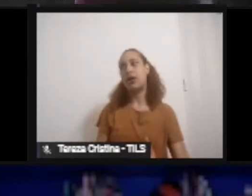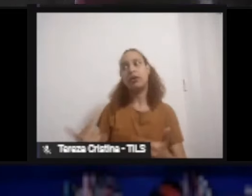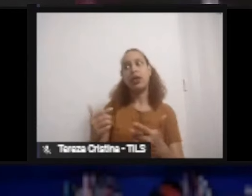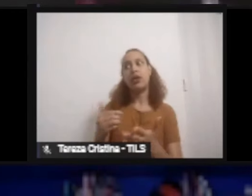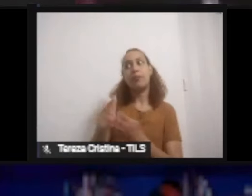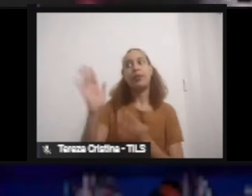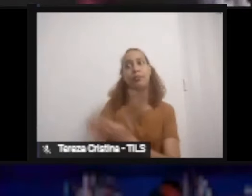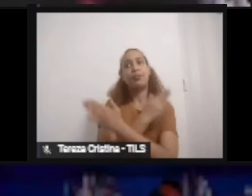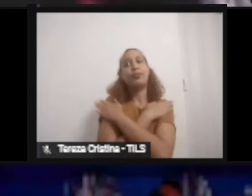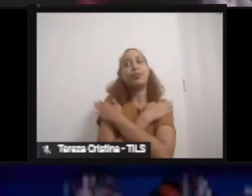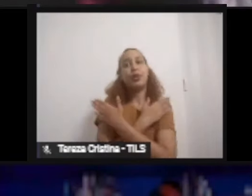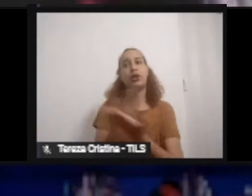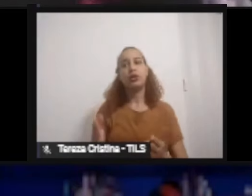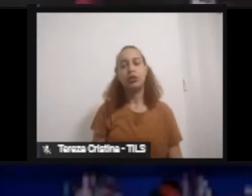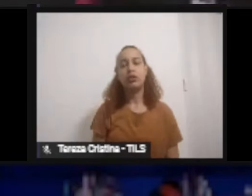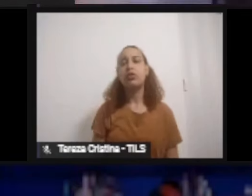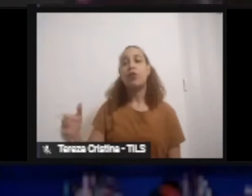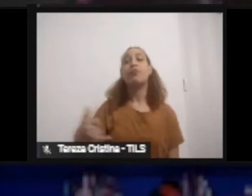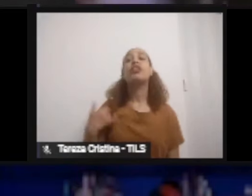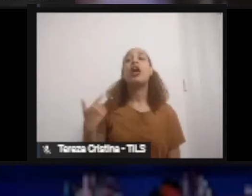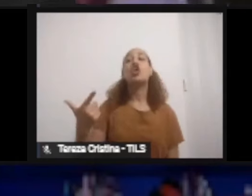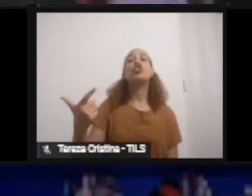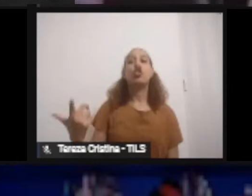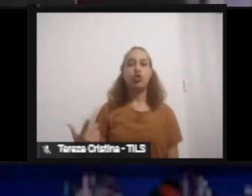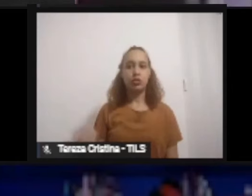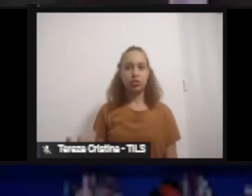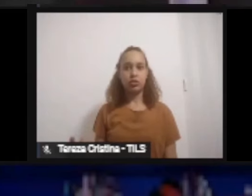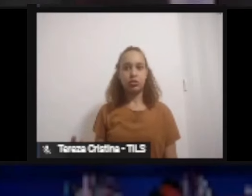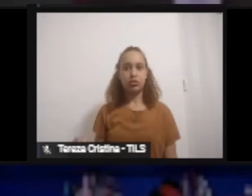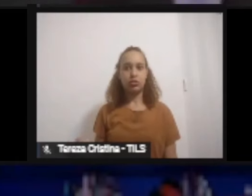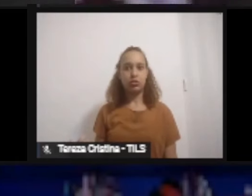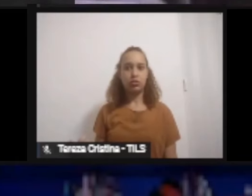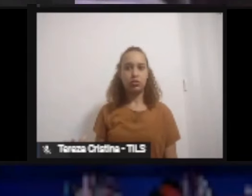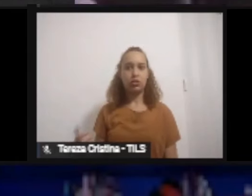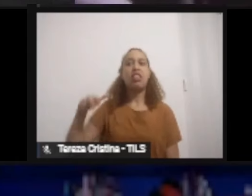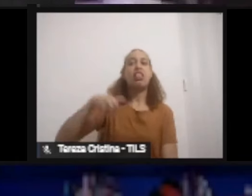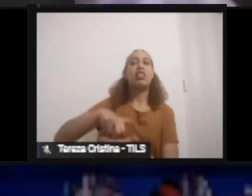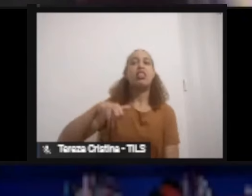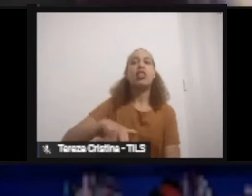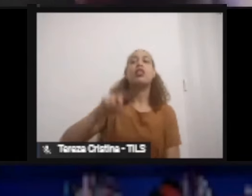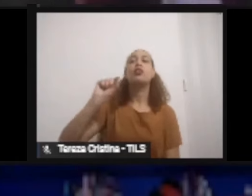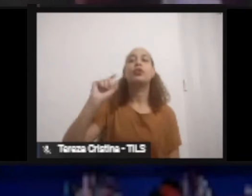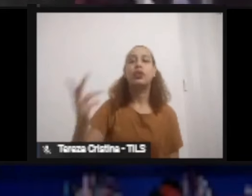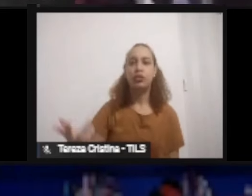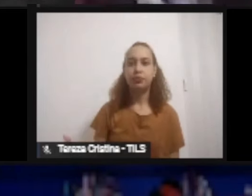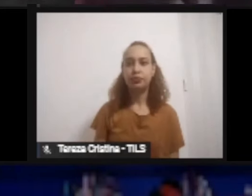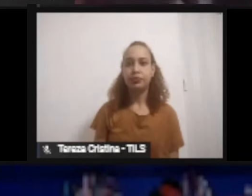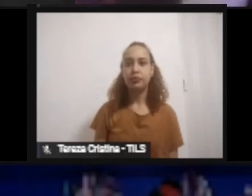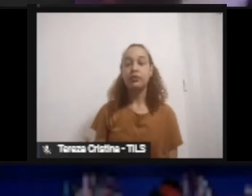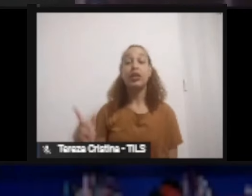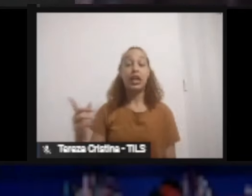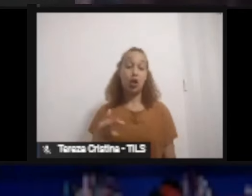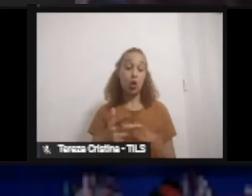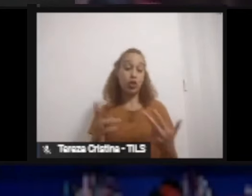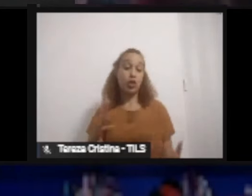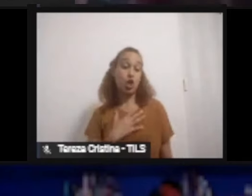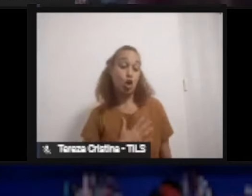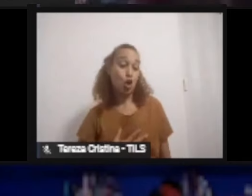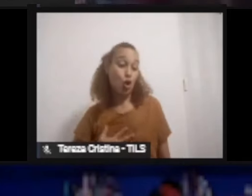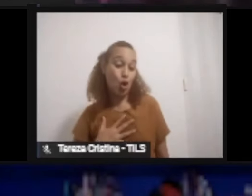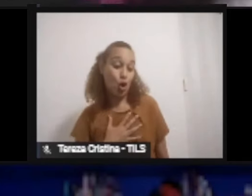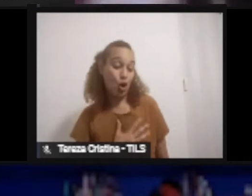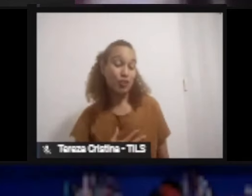que é a consequência que você vai dar para a criança? A criança não pode ter uma coisa que ela gosta muito se ela não cumprir as